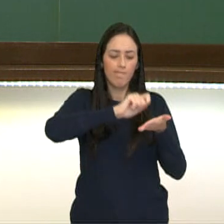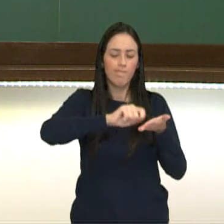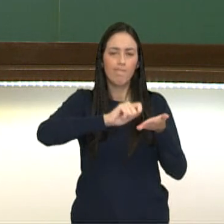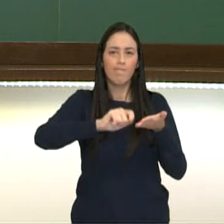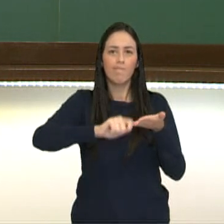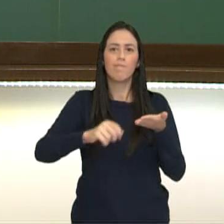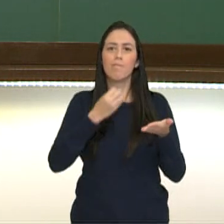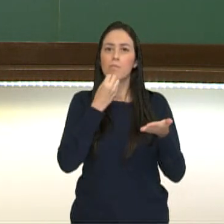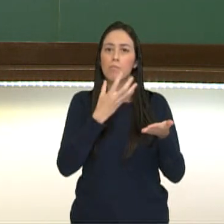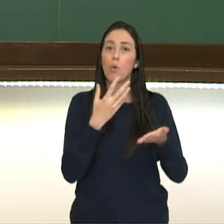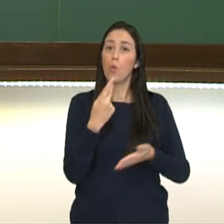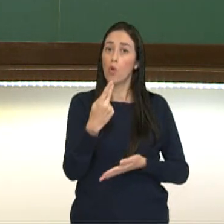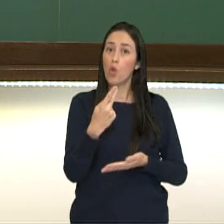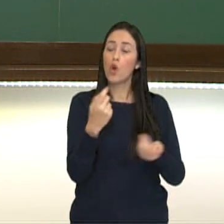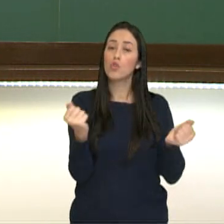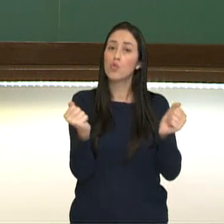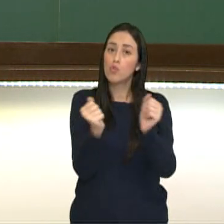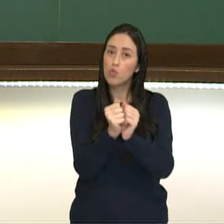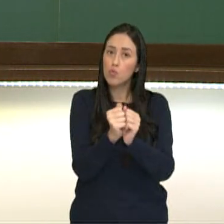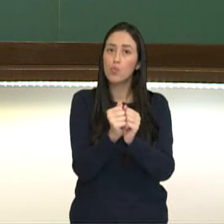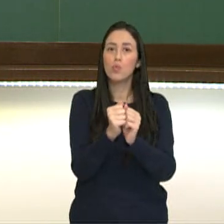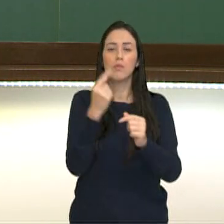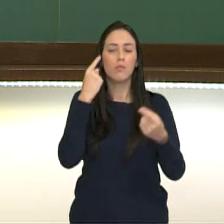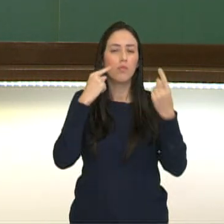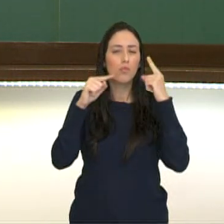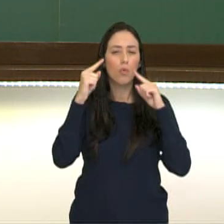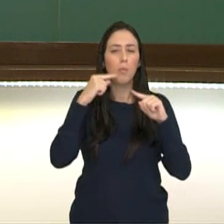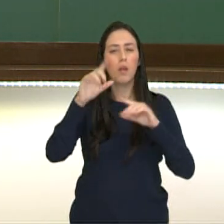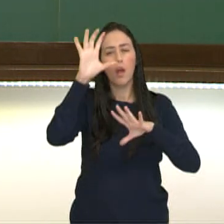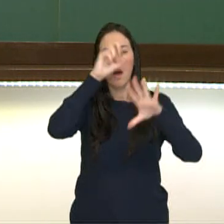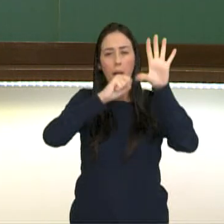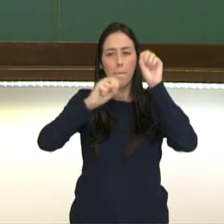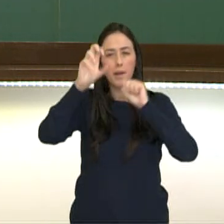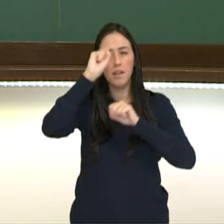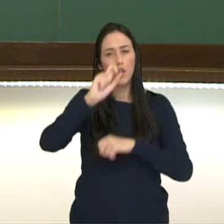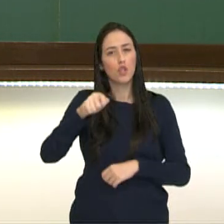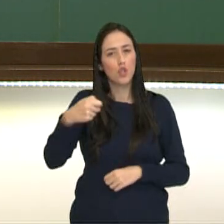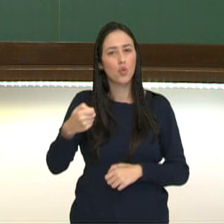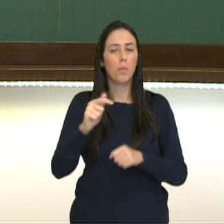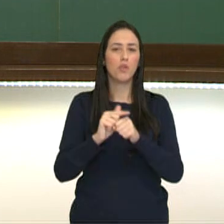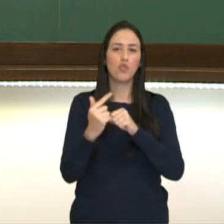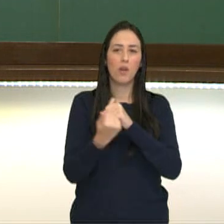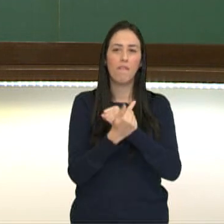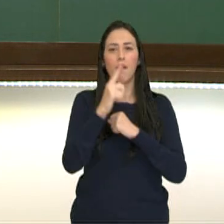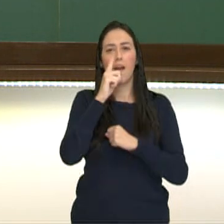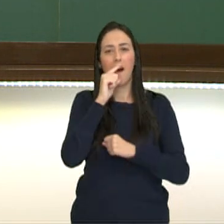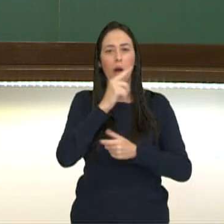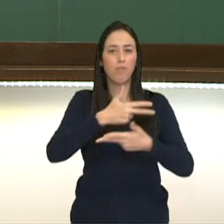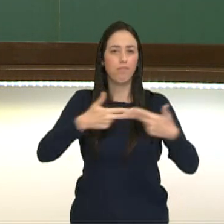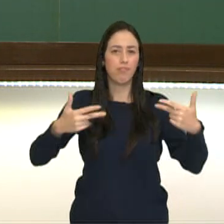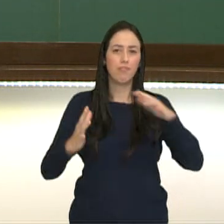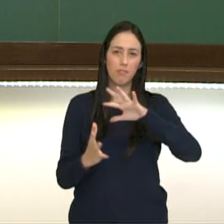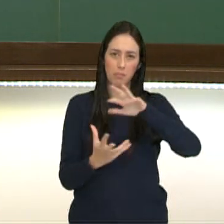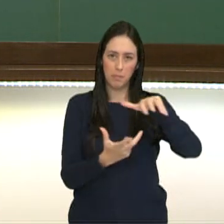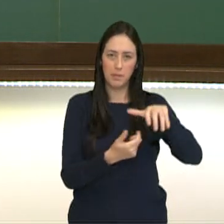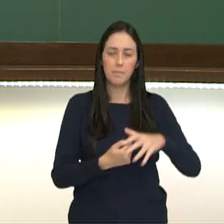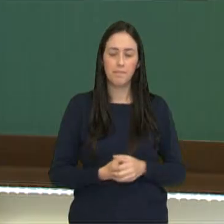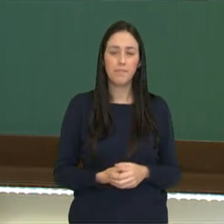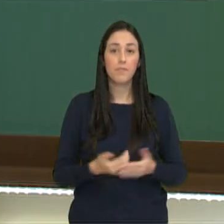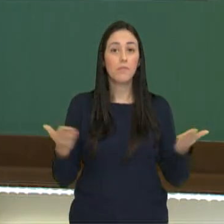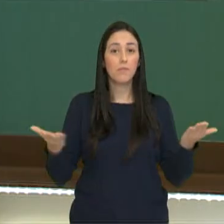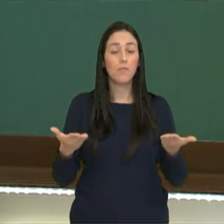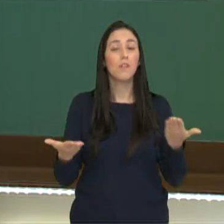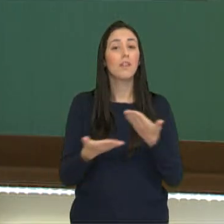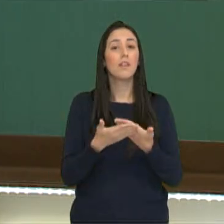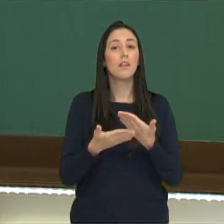alcance para que juntos possamos descobrir um pouco mais sobre a geografia e sobre os recursos hídricos do nosso planeta. E nessa nossa aula